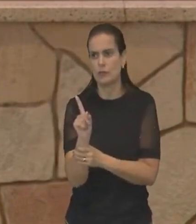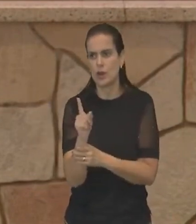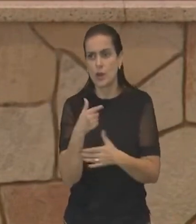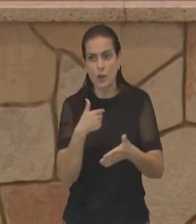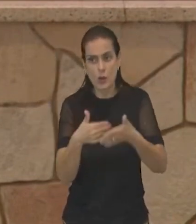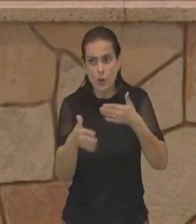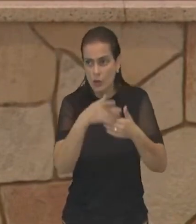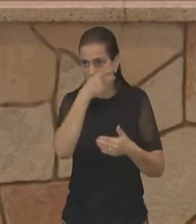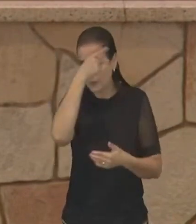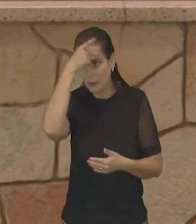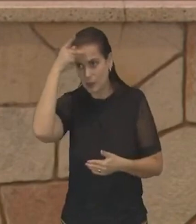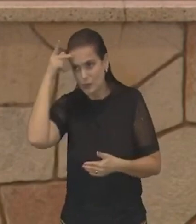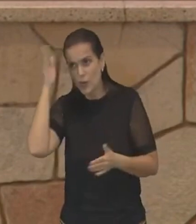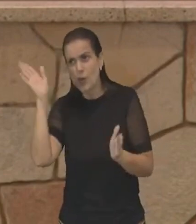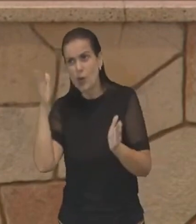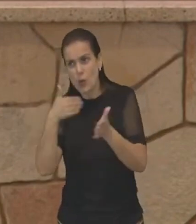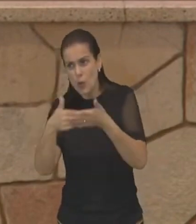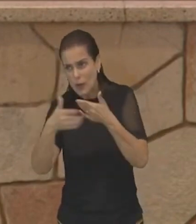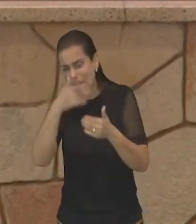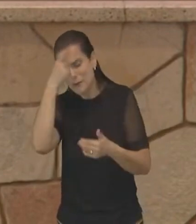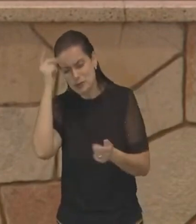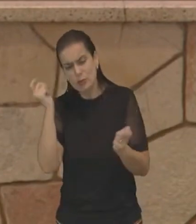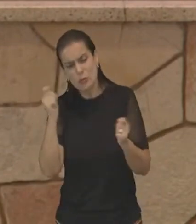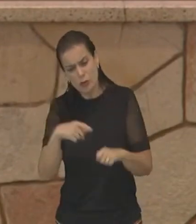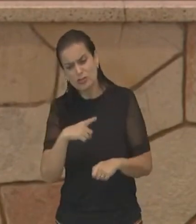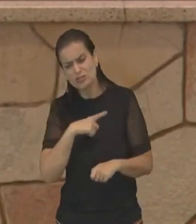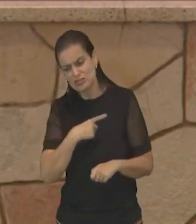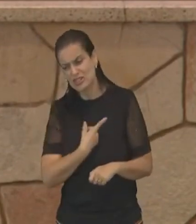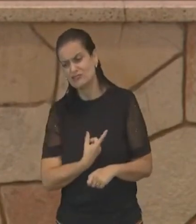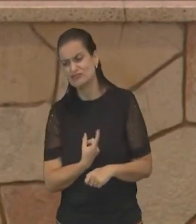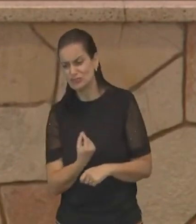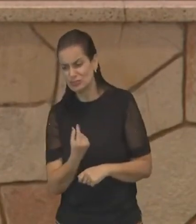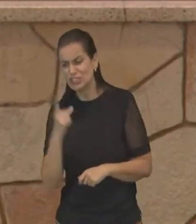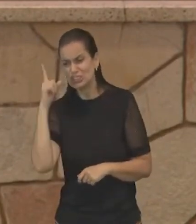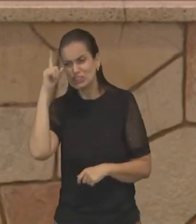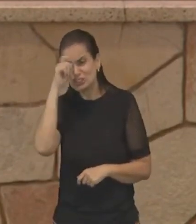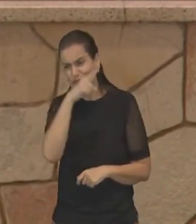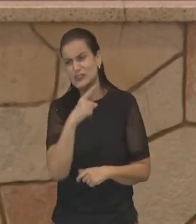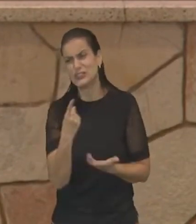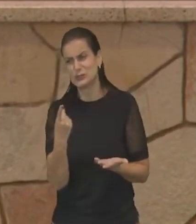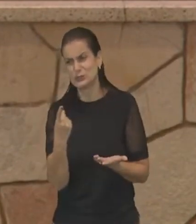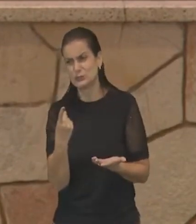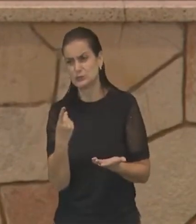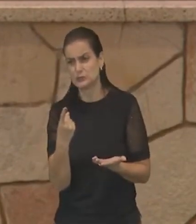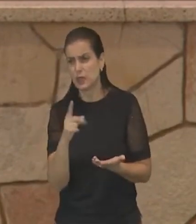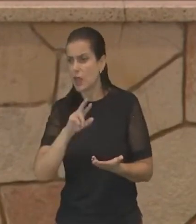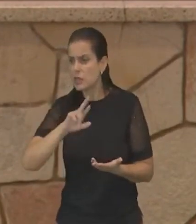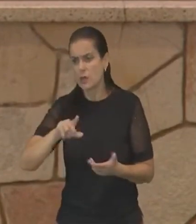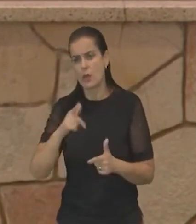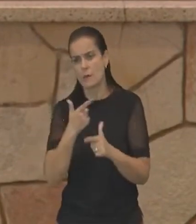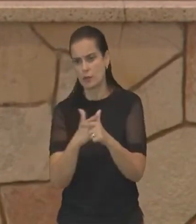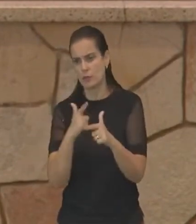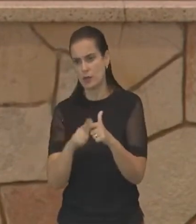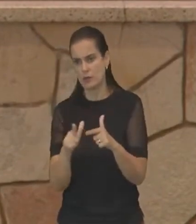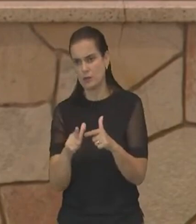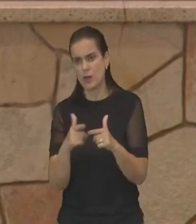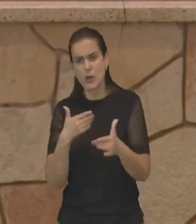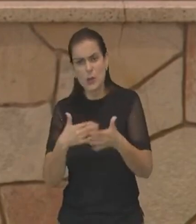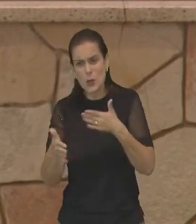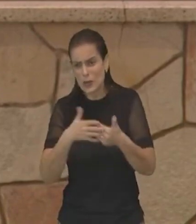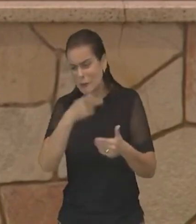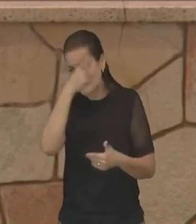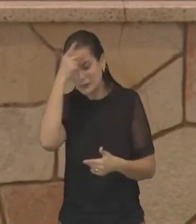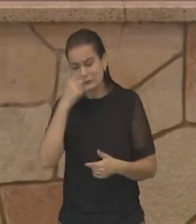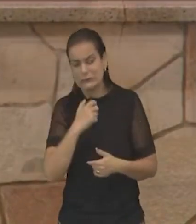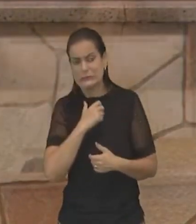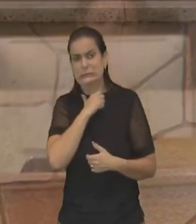um pode entrar numa dificuldade, sim, meus irmãos. Isso não é o problema. Qualquer um pode entrar num aperto